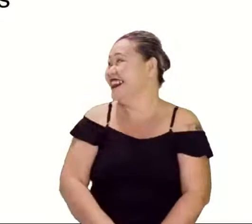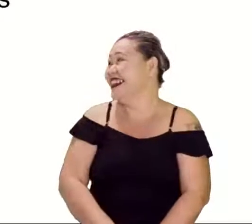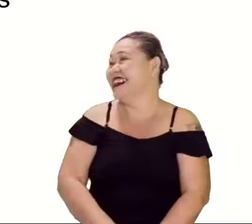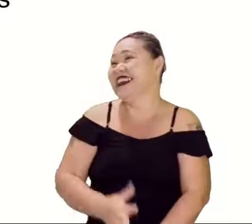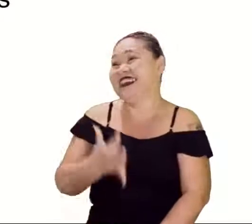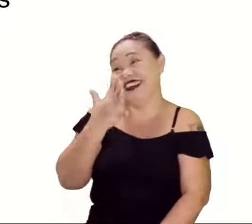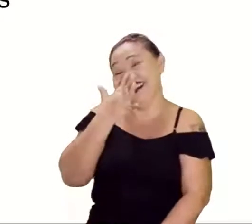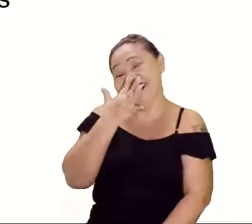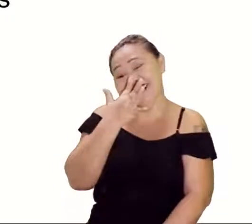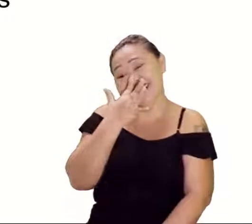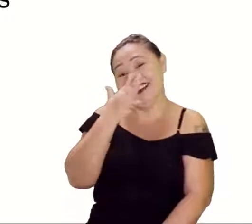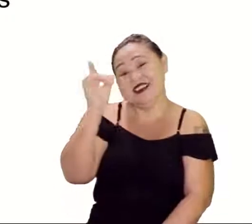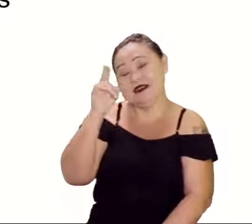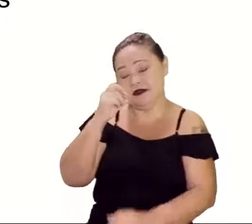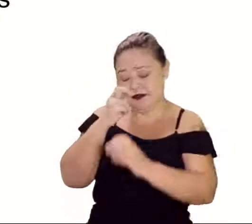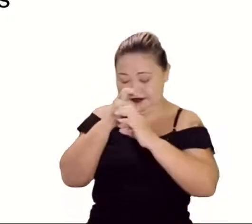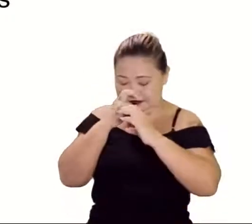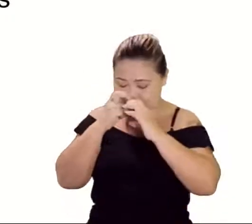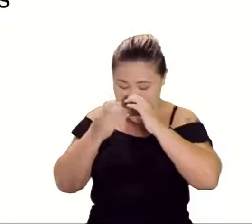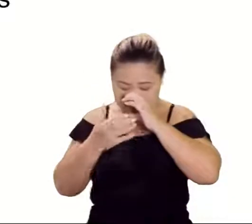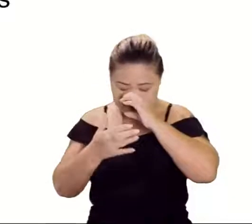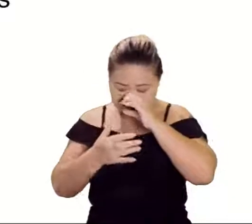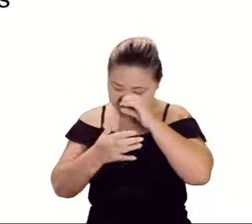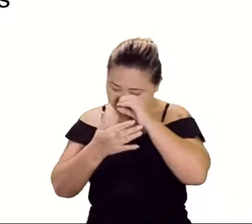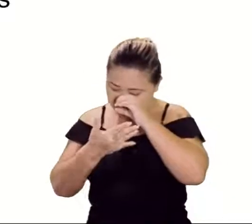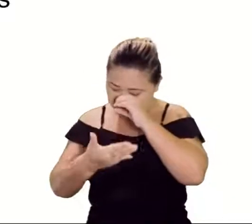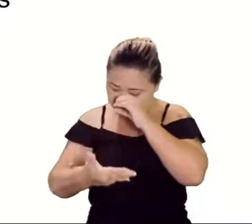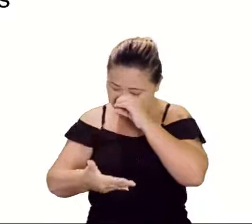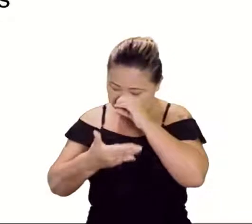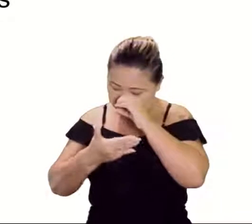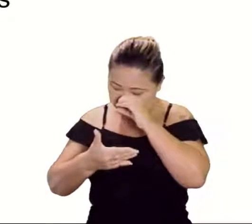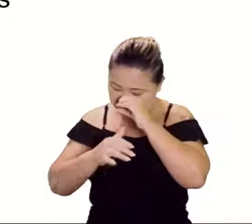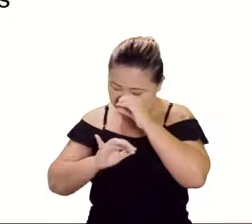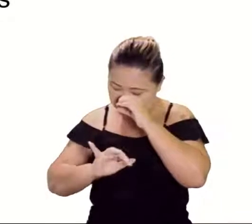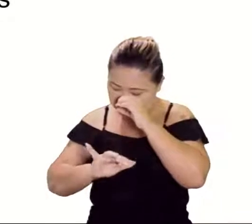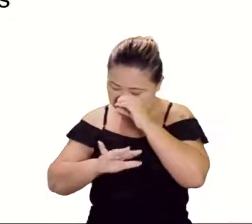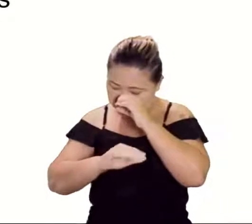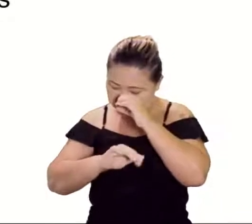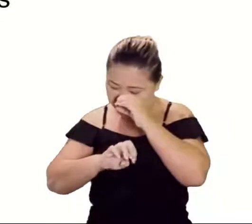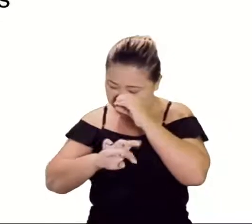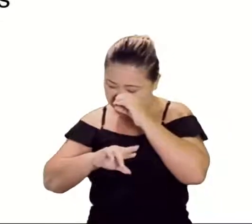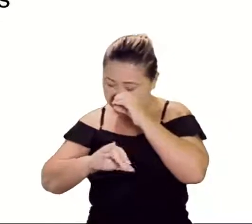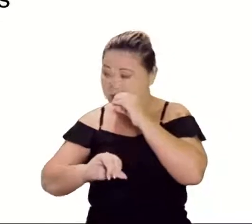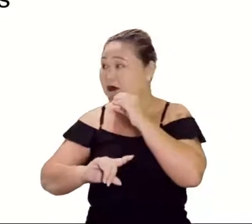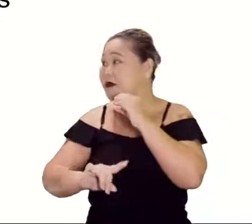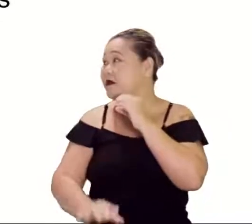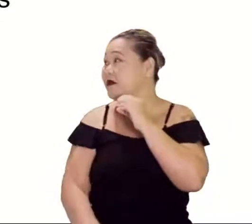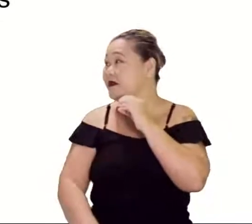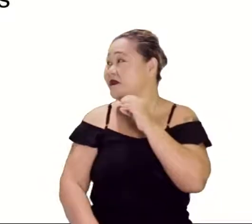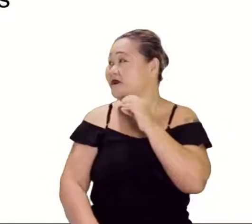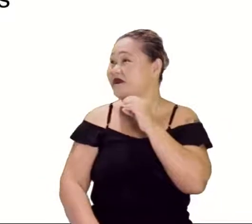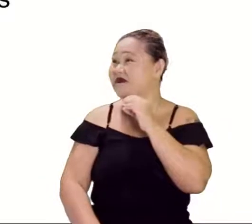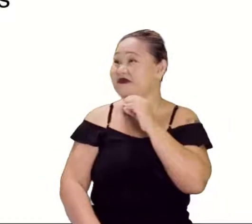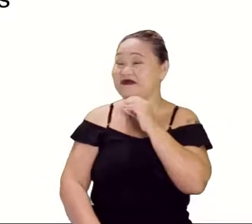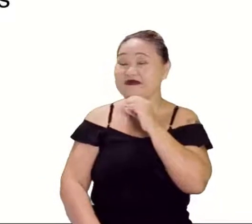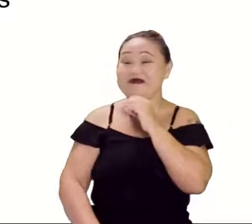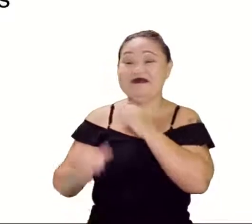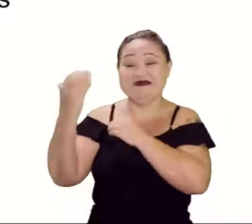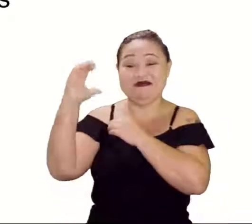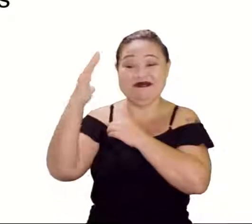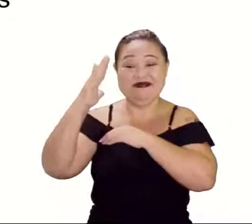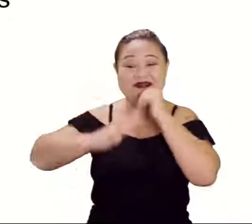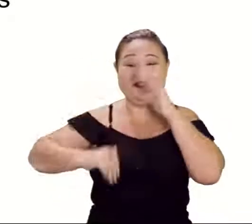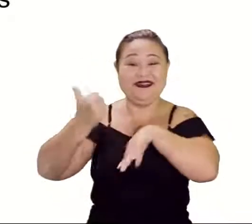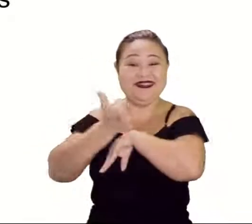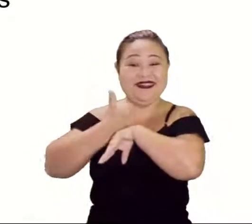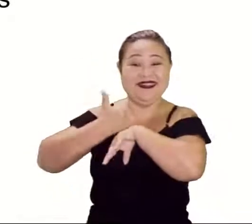Ao observar em um microscópio uma cultura de bactérias, um cientista